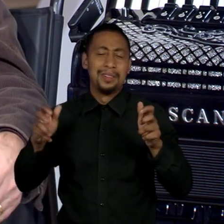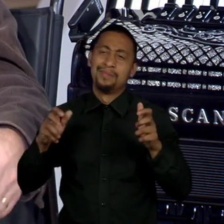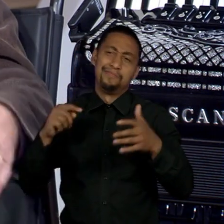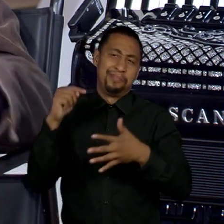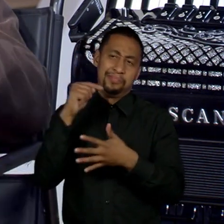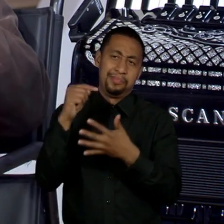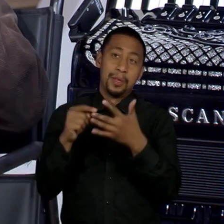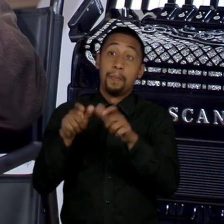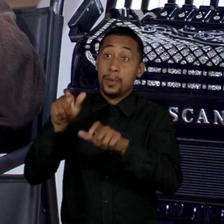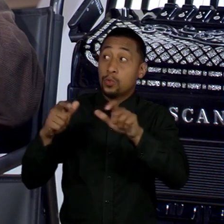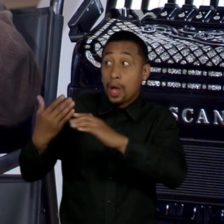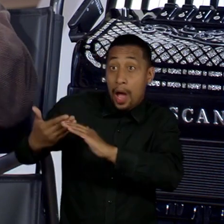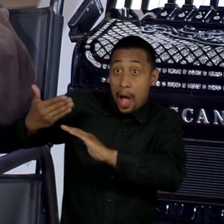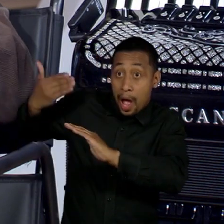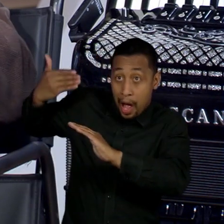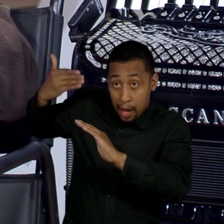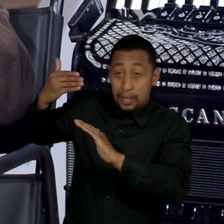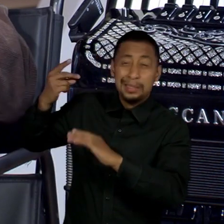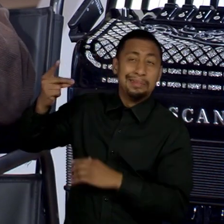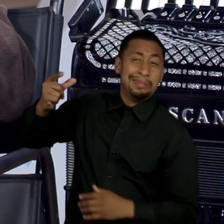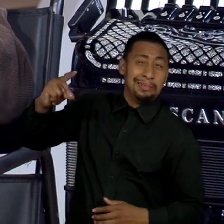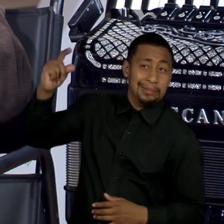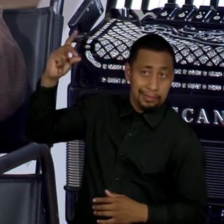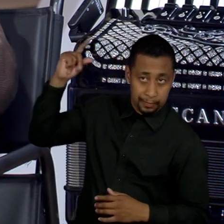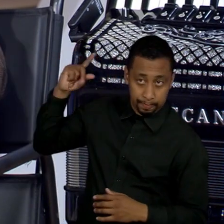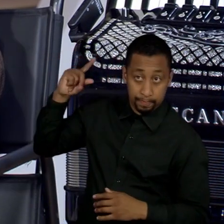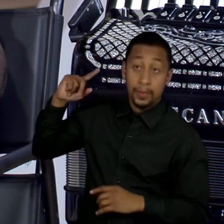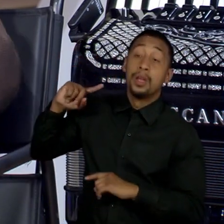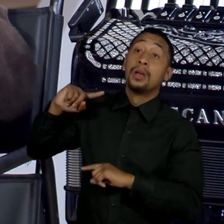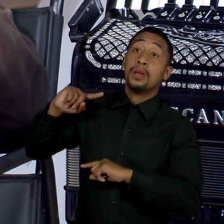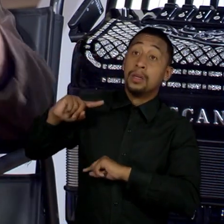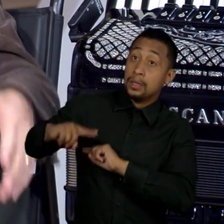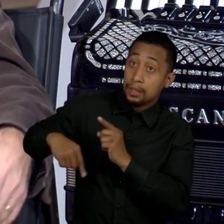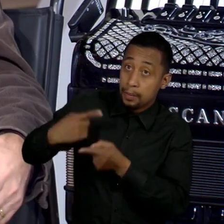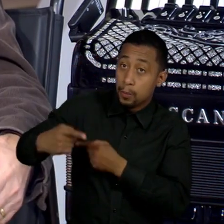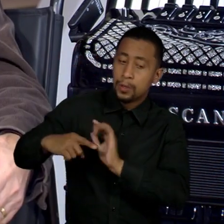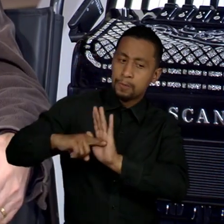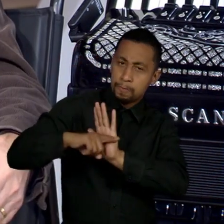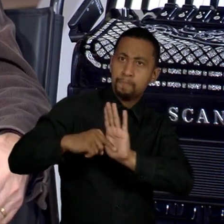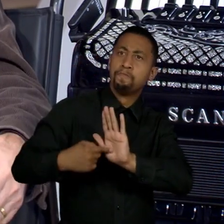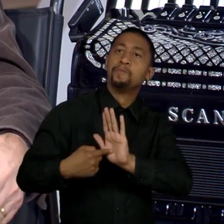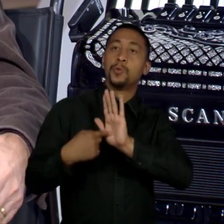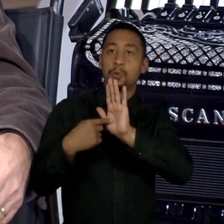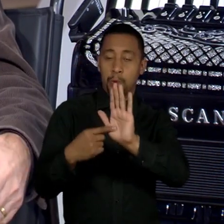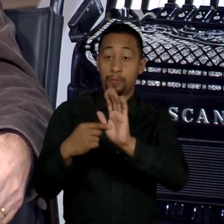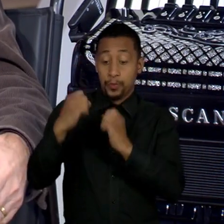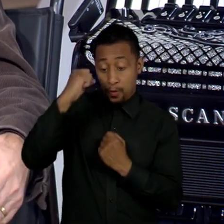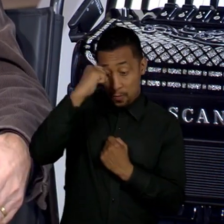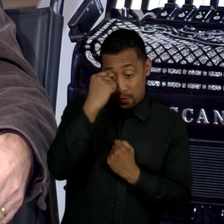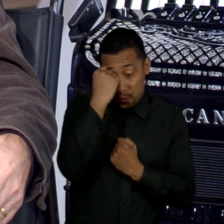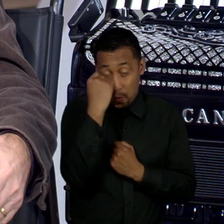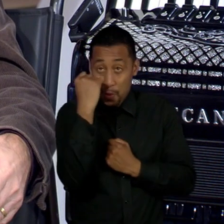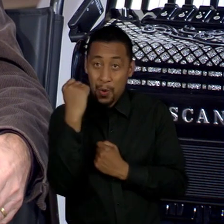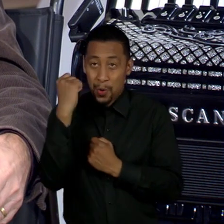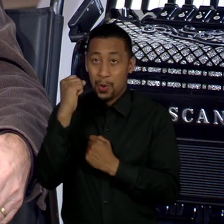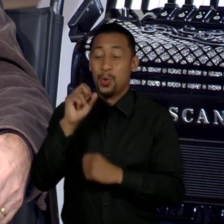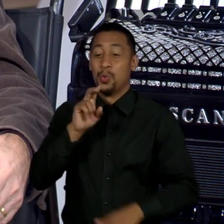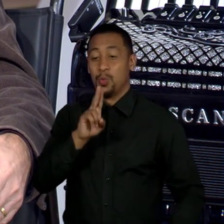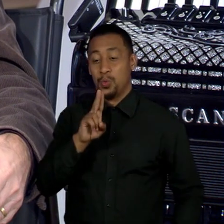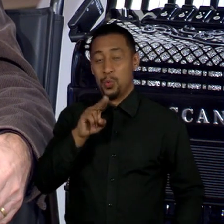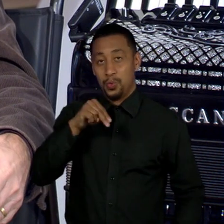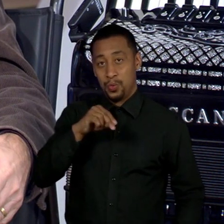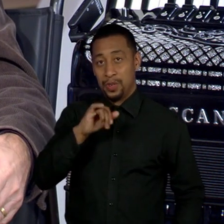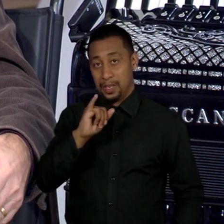também vem aí um forró que foi denominado de forró universitário, mas